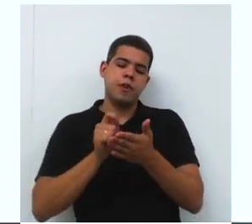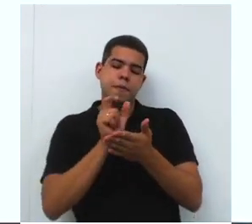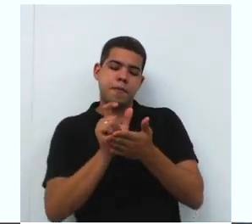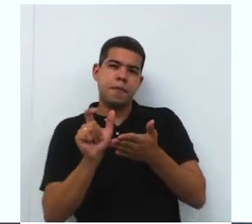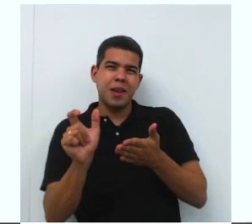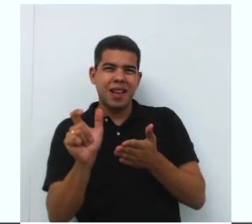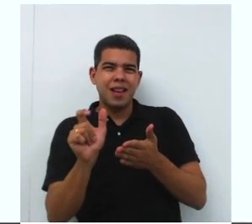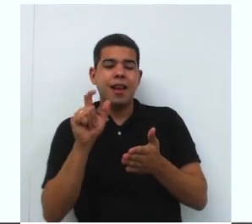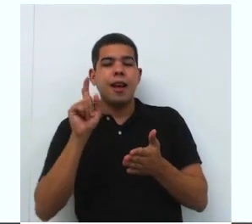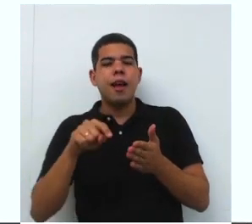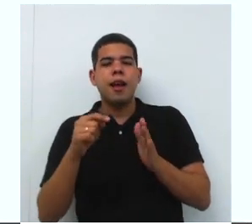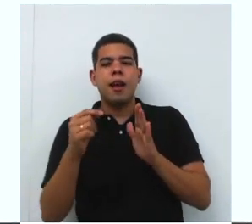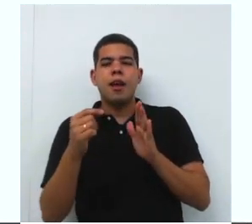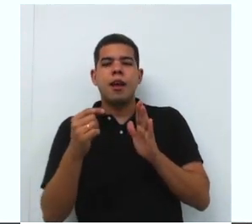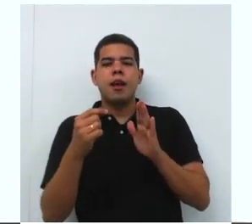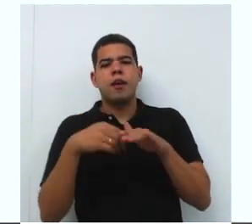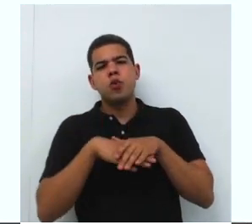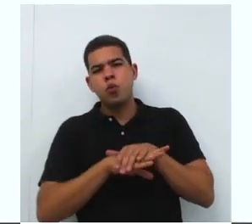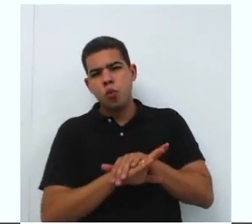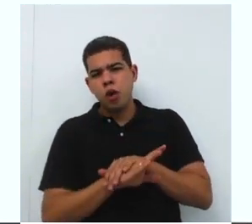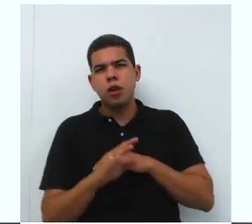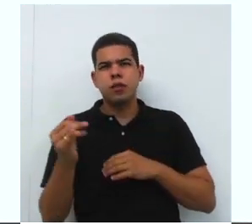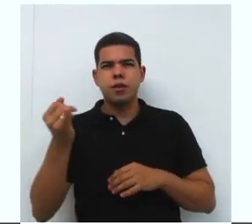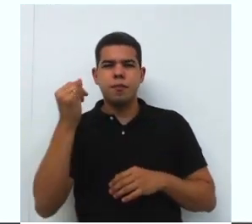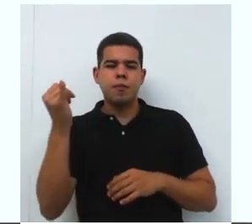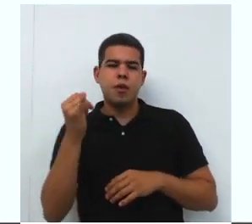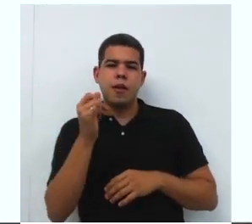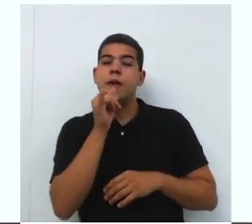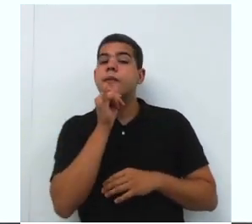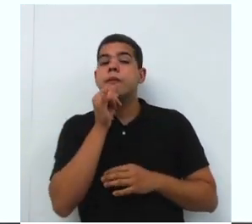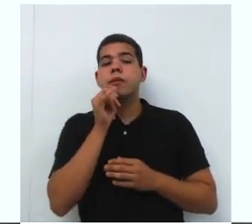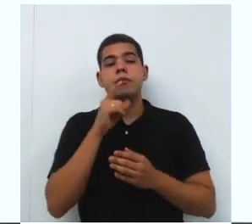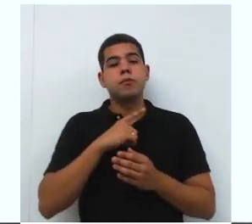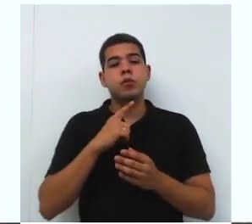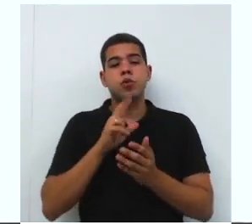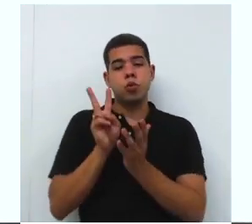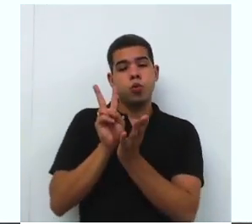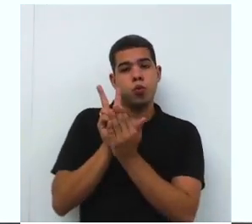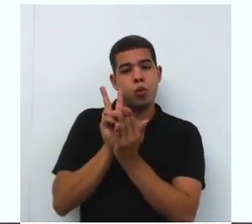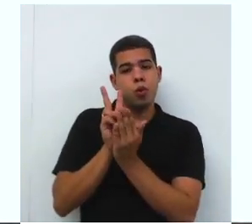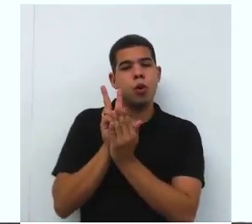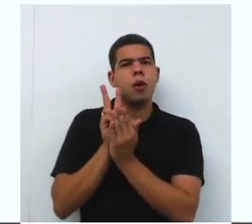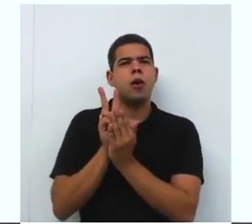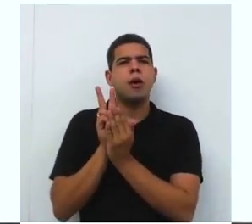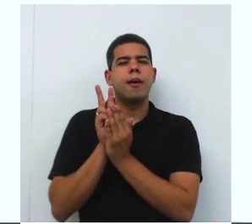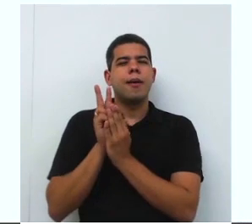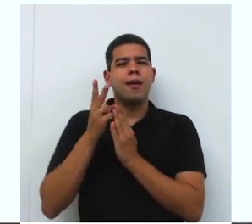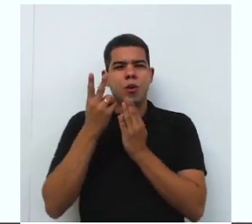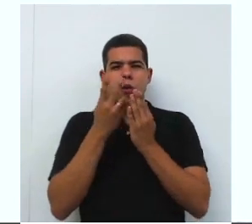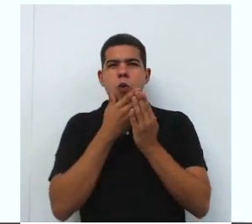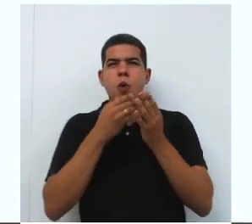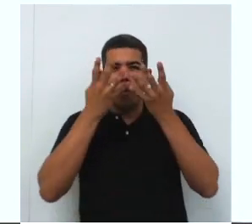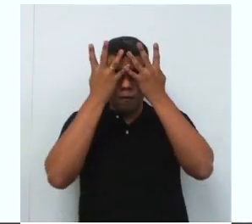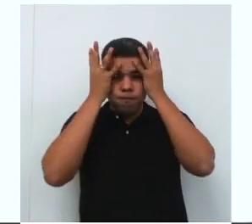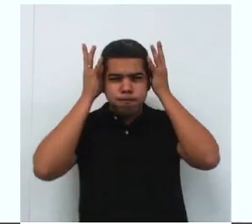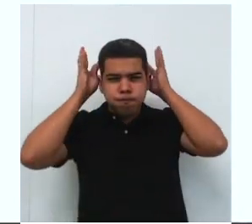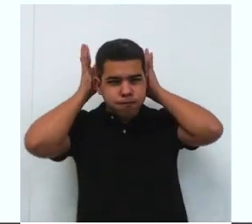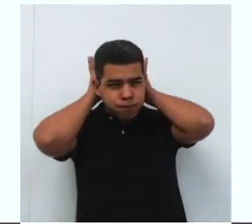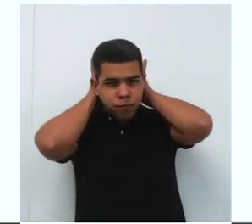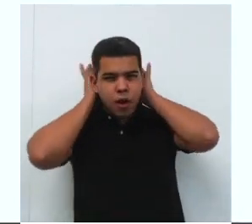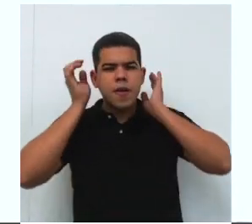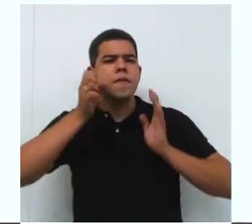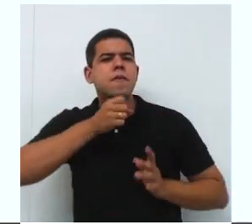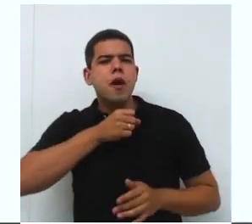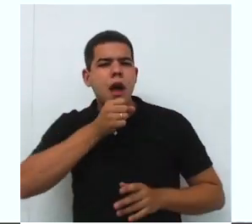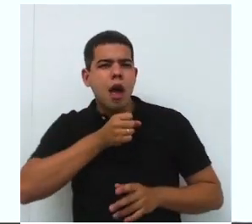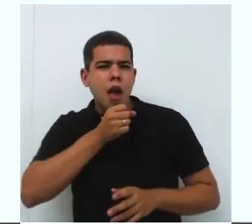aquele registro. Muitos dos nossos índios, eles ainda o quê? Eles passam o conhecimento do mais velho, do ancião,